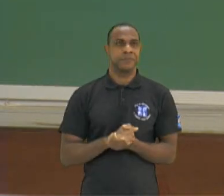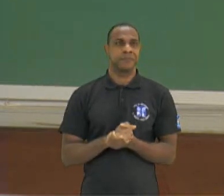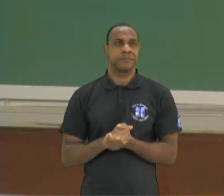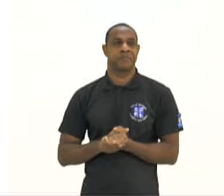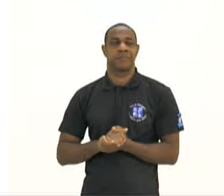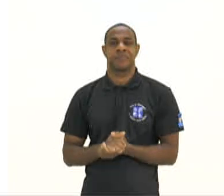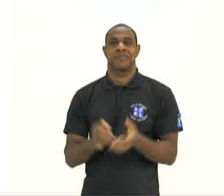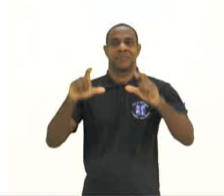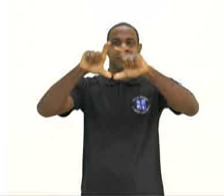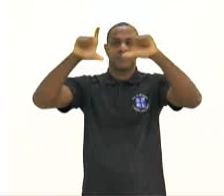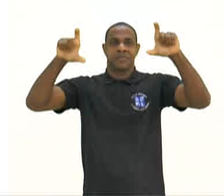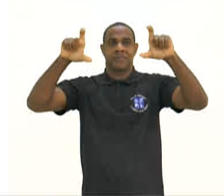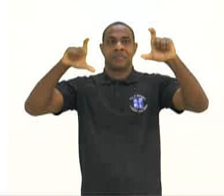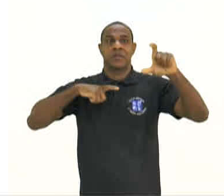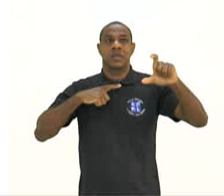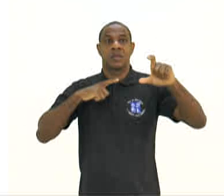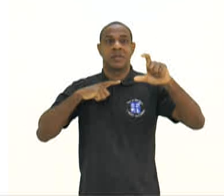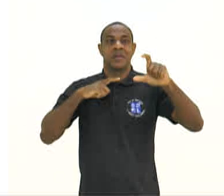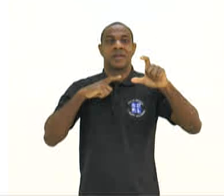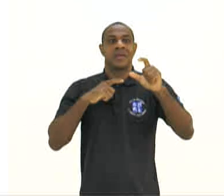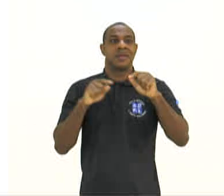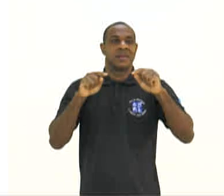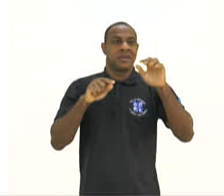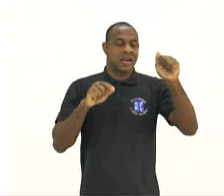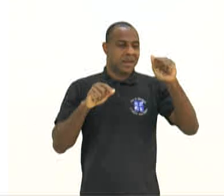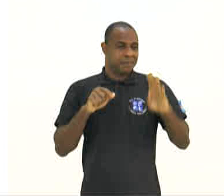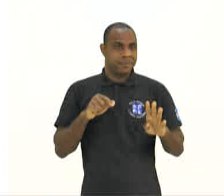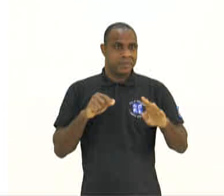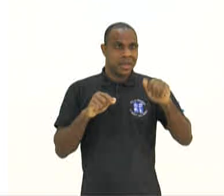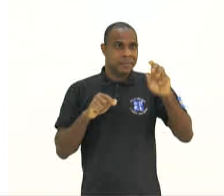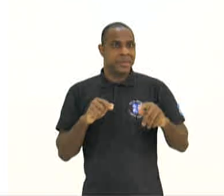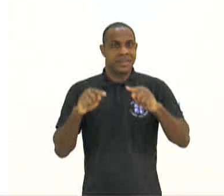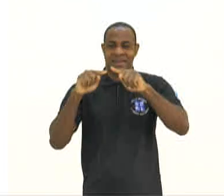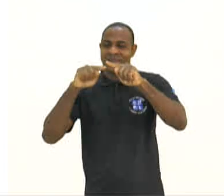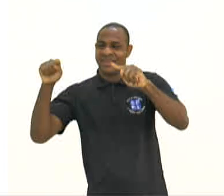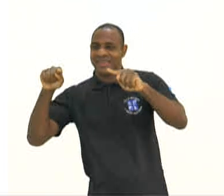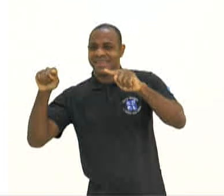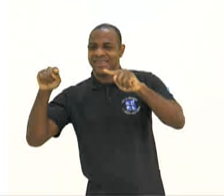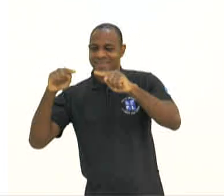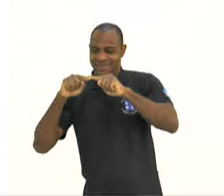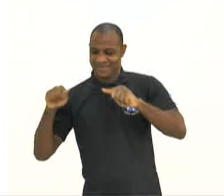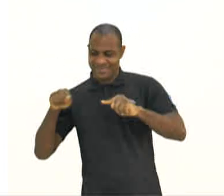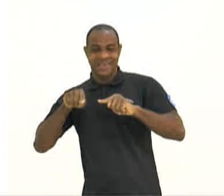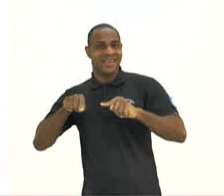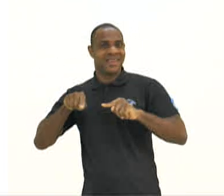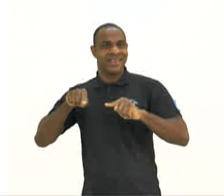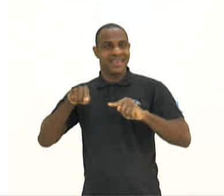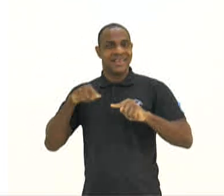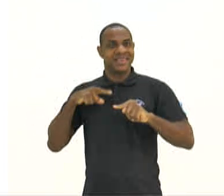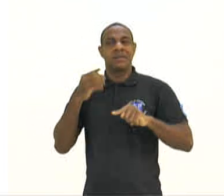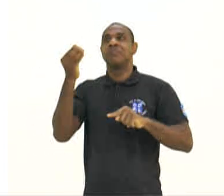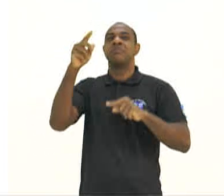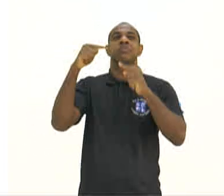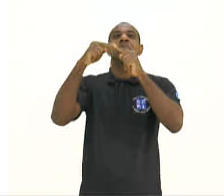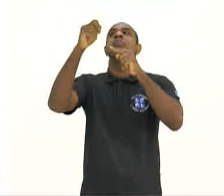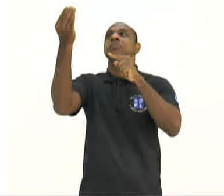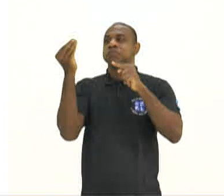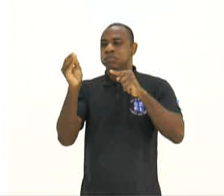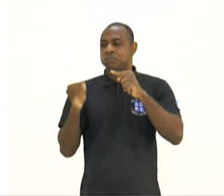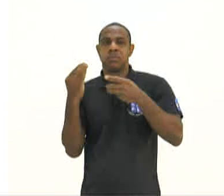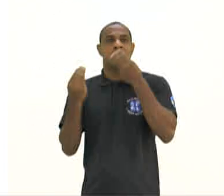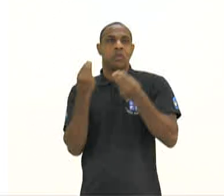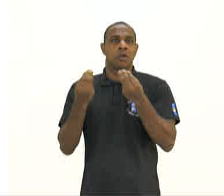Então, preencha os espaços em branco de acordo com o chart. Studies show that certain types of video games may